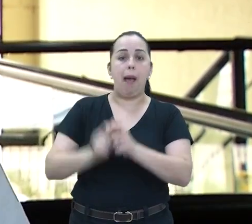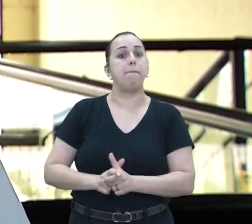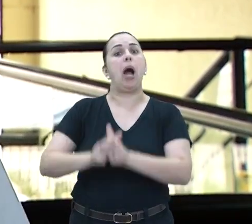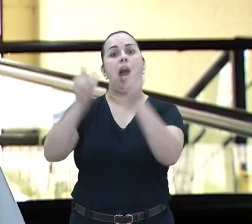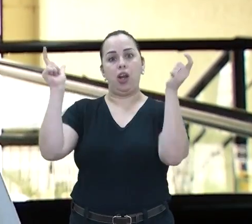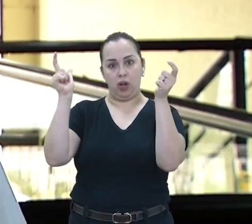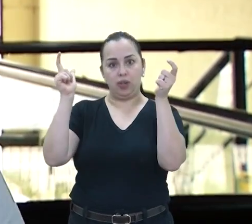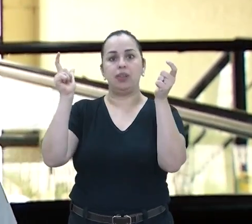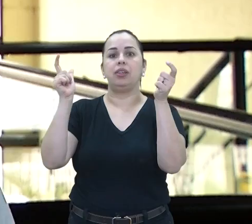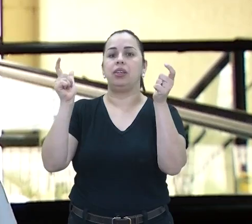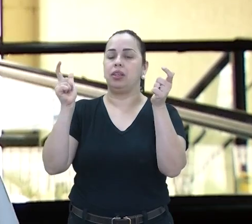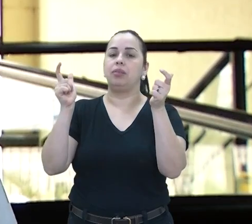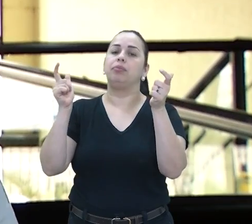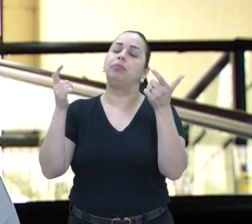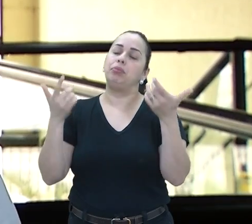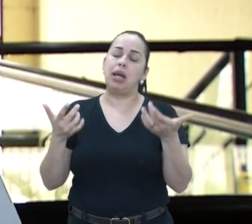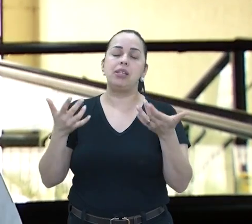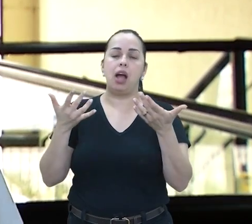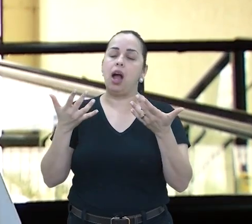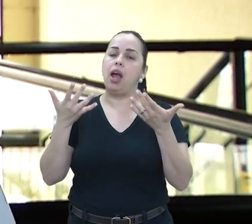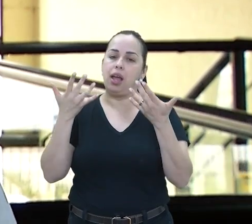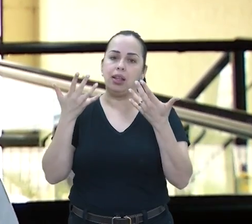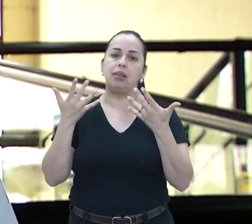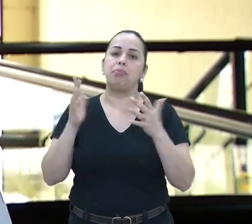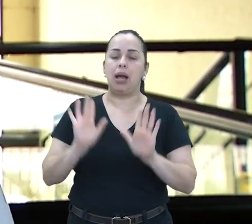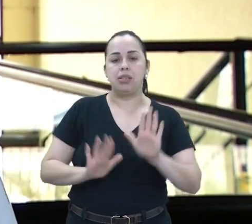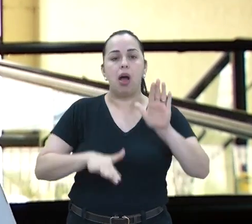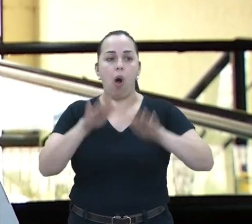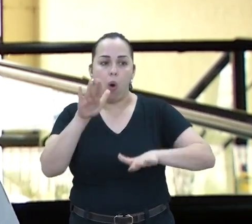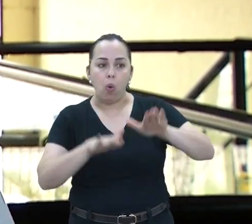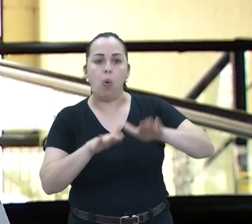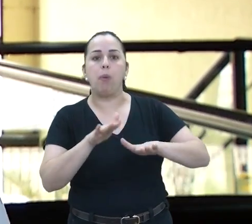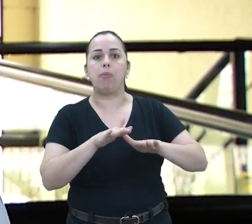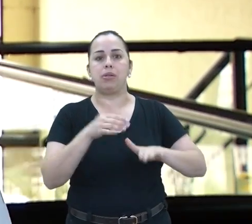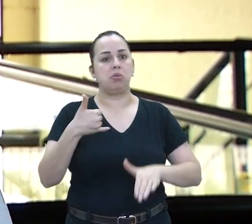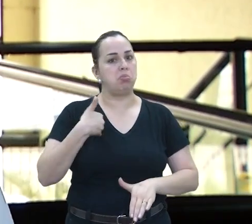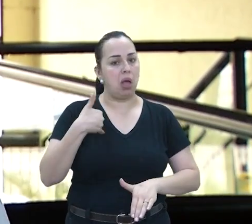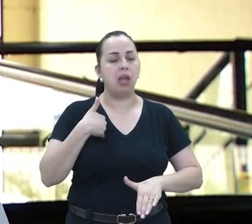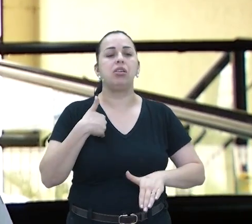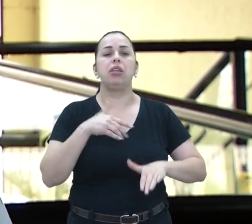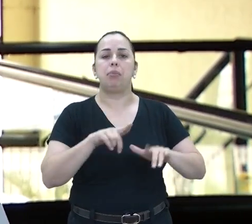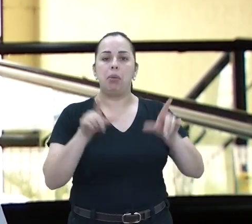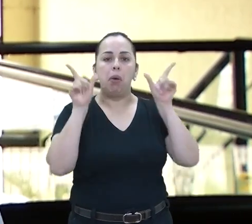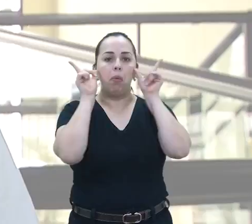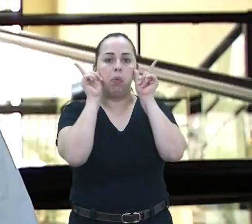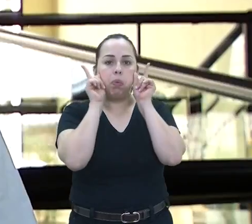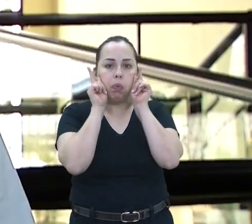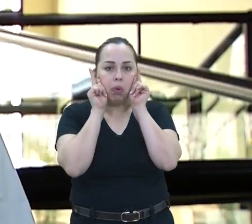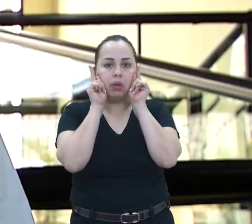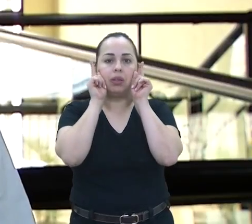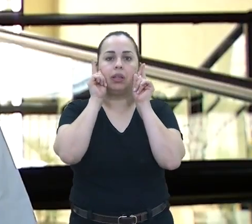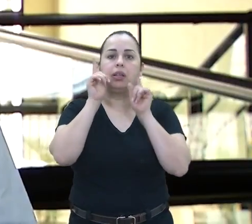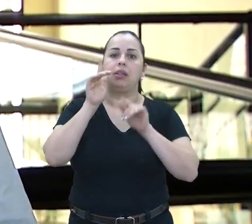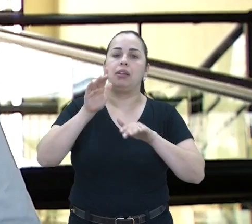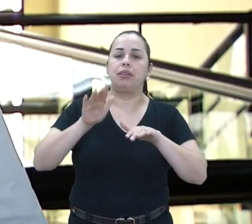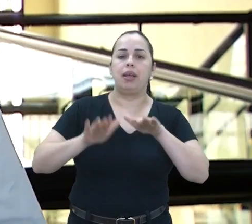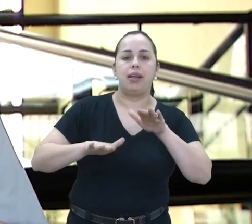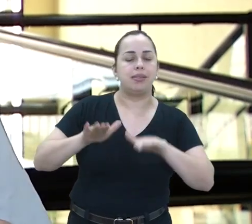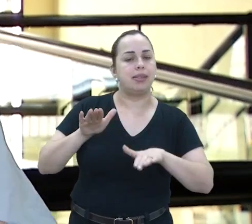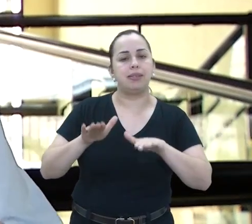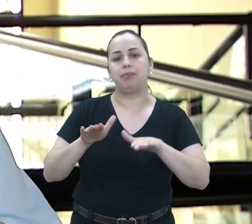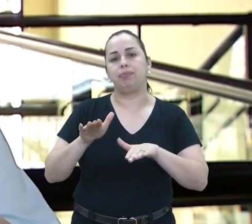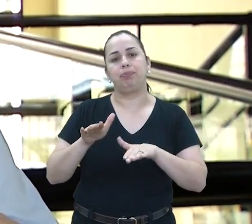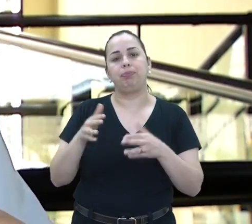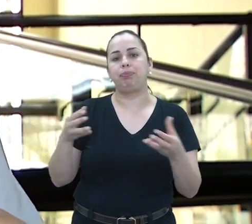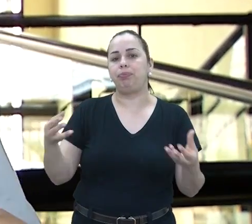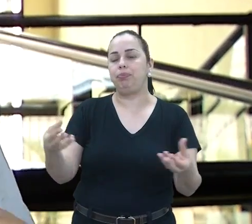De todos acaba sendo o mais comum, que é o natural, né? Mas a gente tem perda de audição em todas as idades. Muitas vezes o paciente ele não